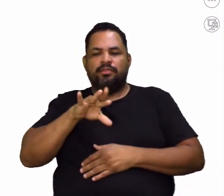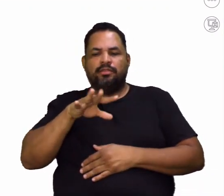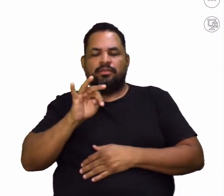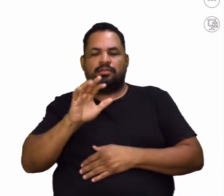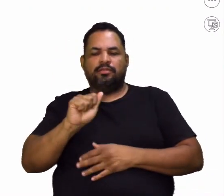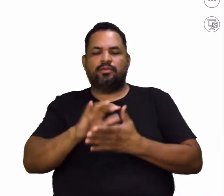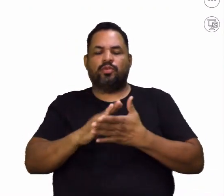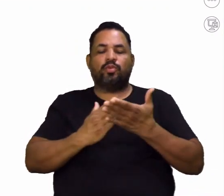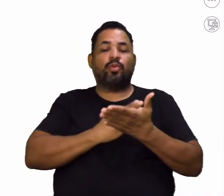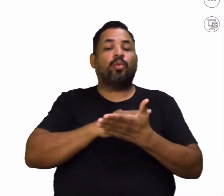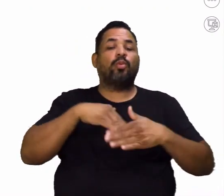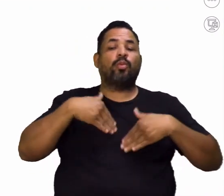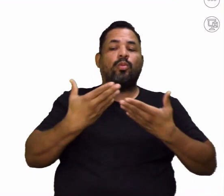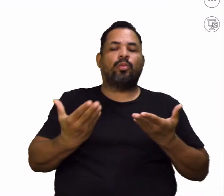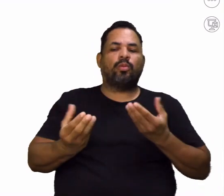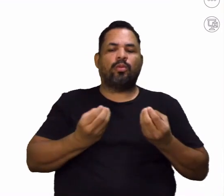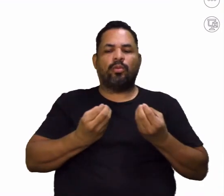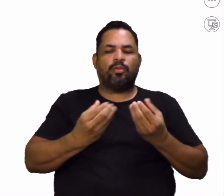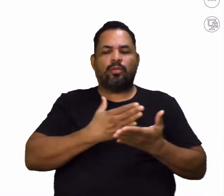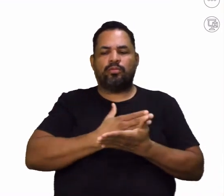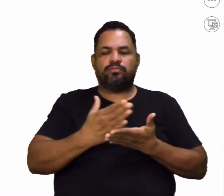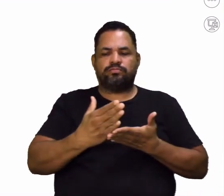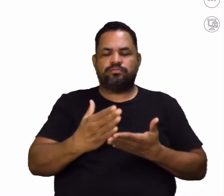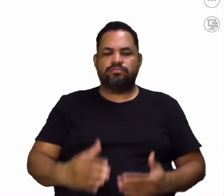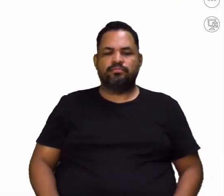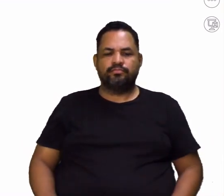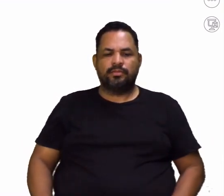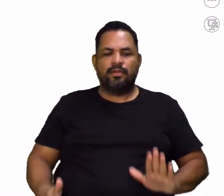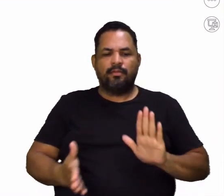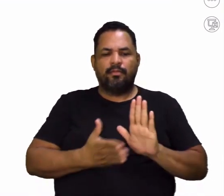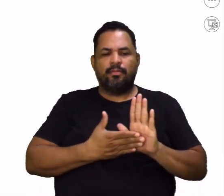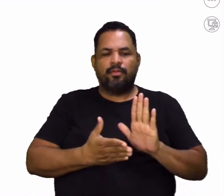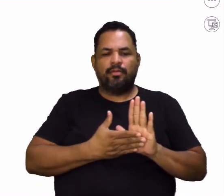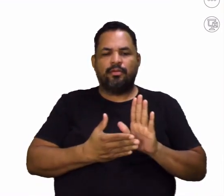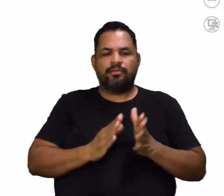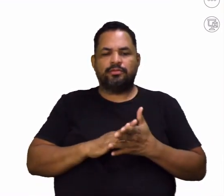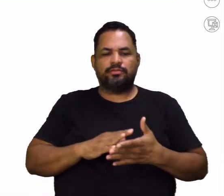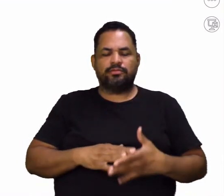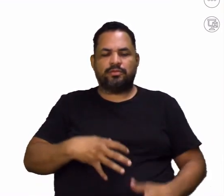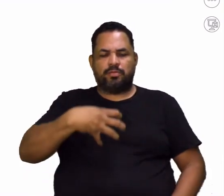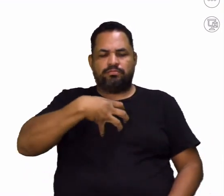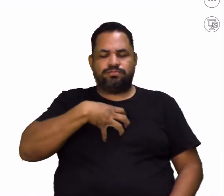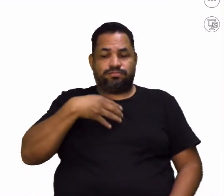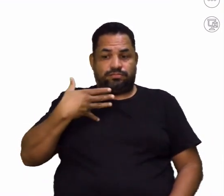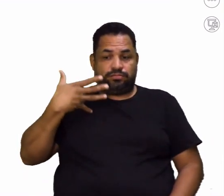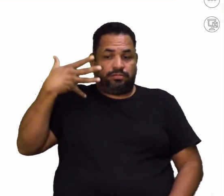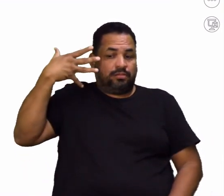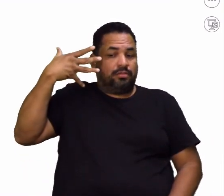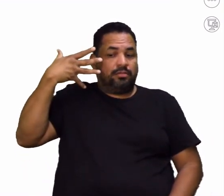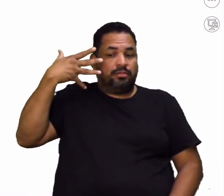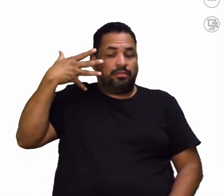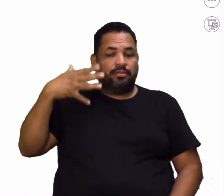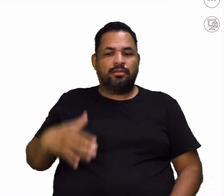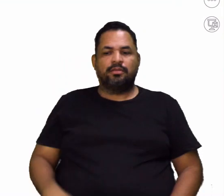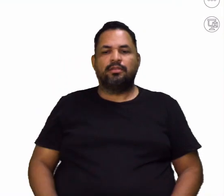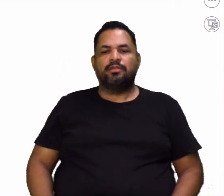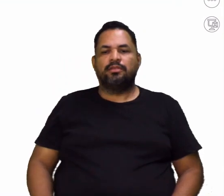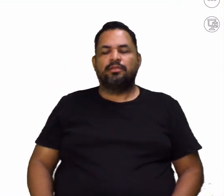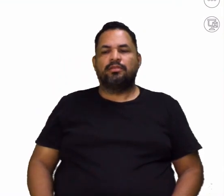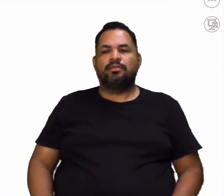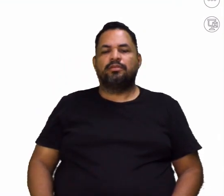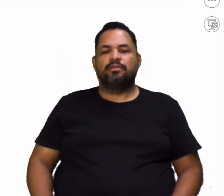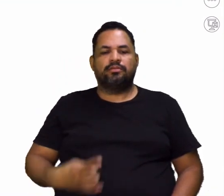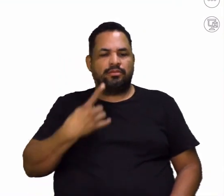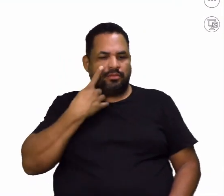as origens e a proposta do Impressionismo quando você olha para esta